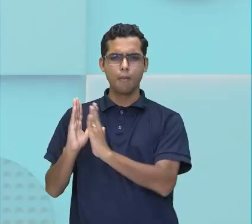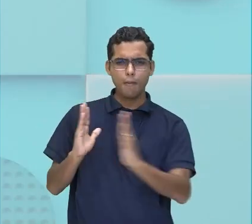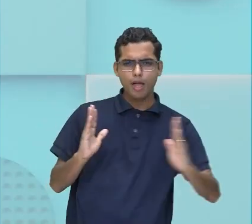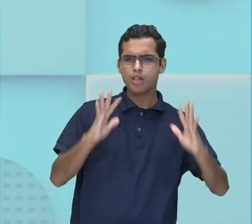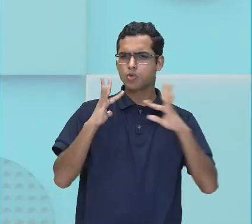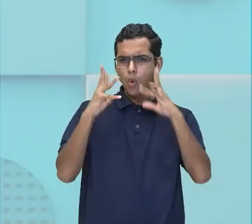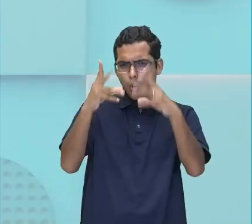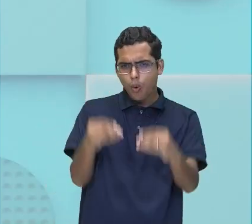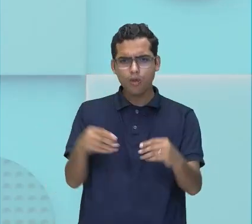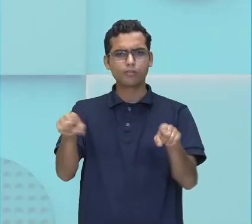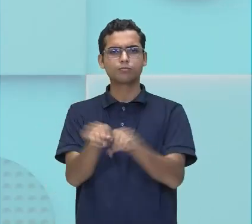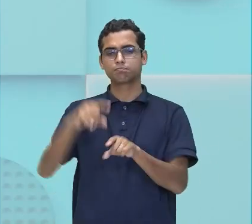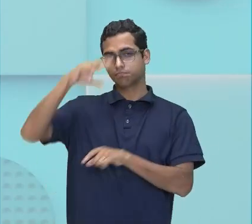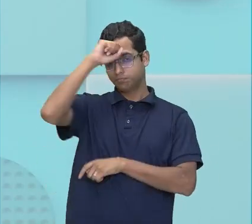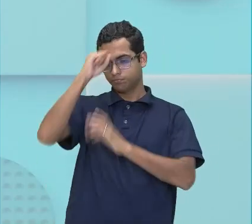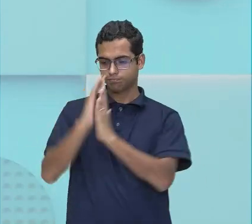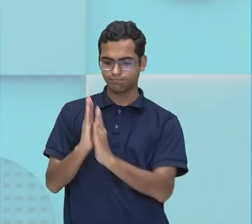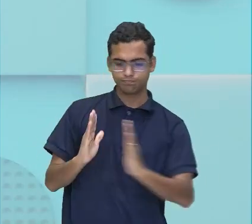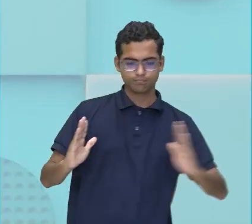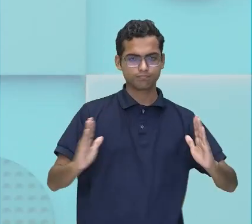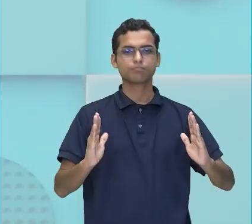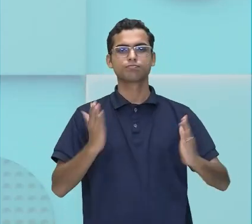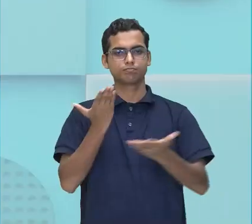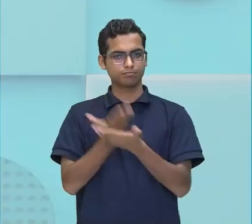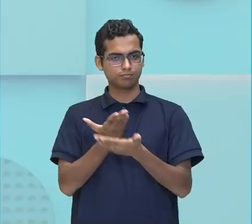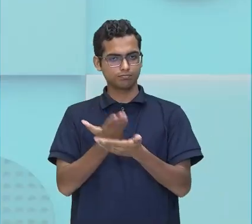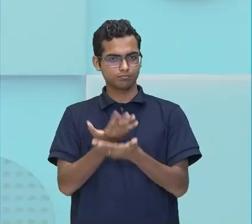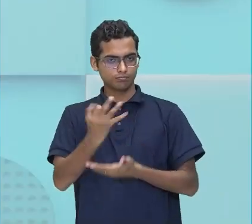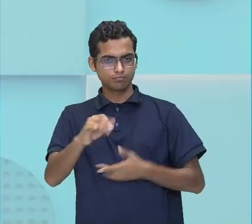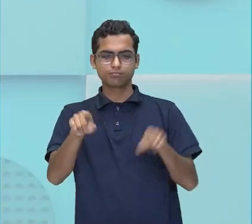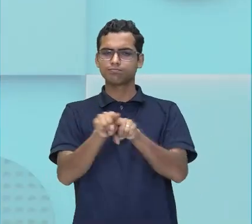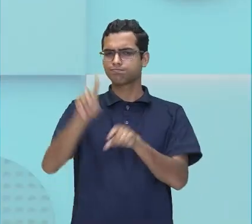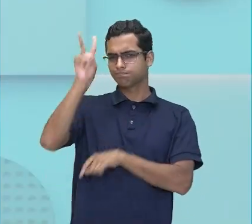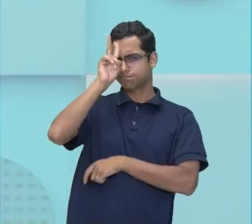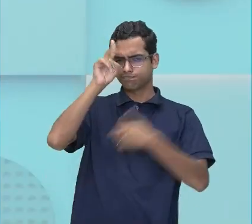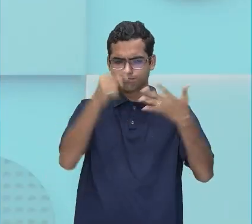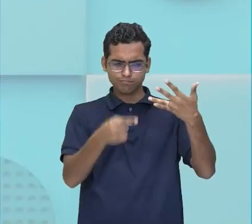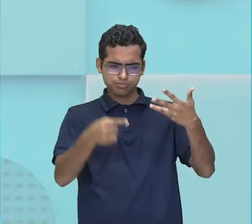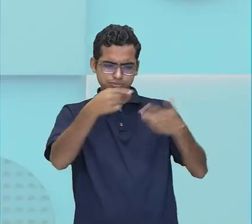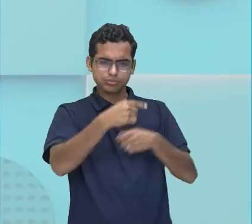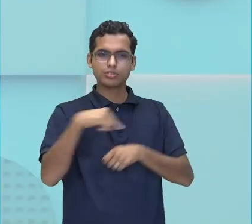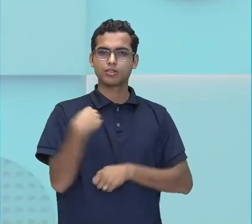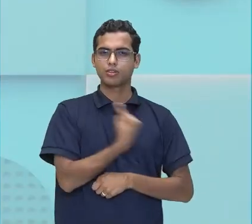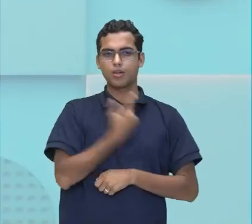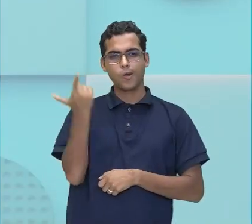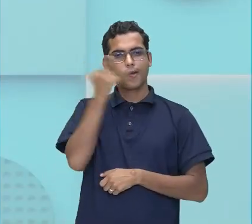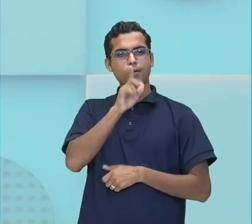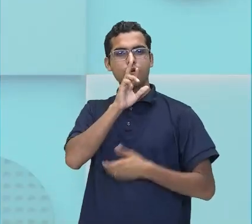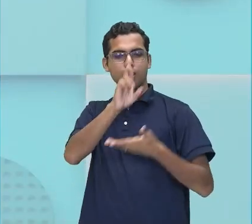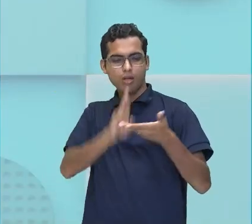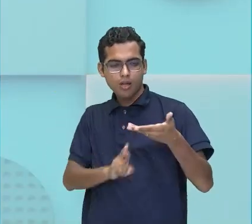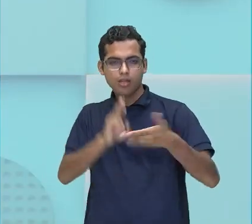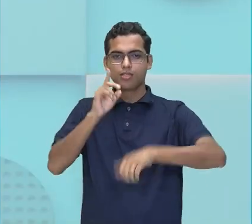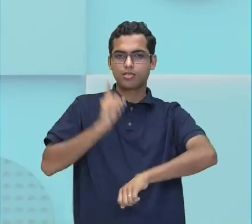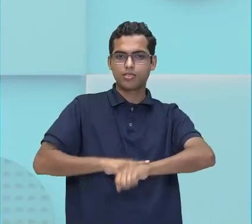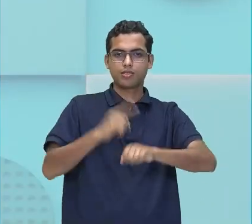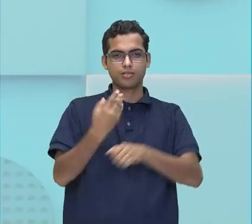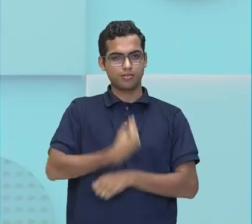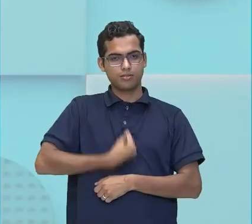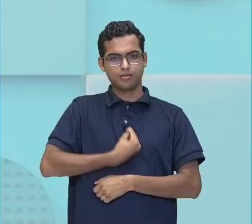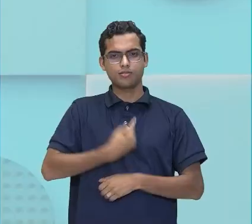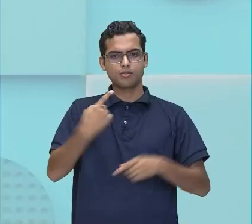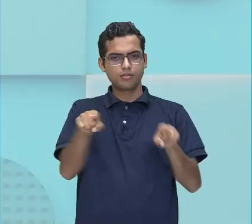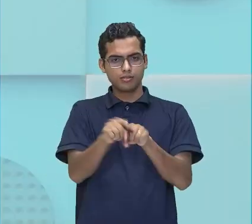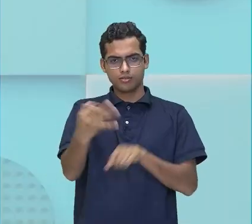conceitos, conteúdos aprendidos ao longo das aulas e relembrar para colocar em xeque aí ou em uso na vida. Sem